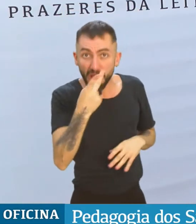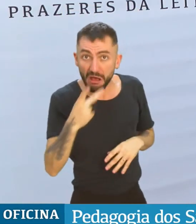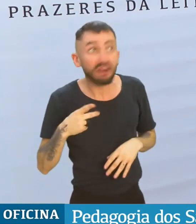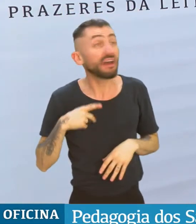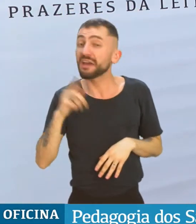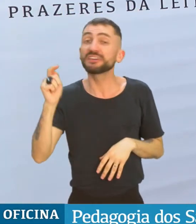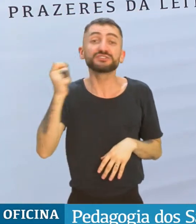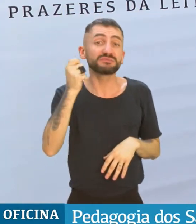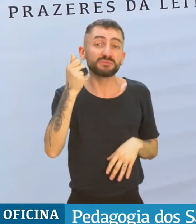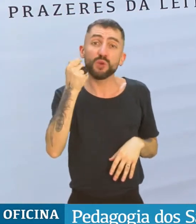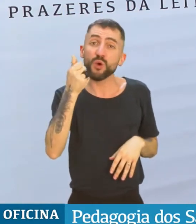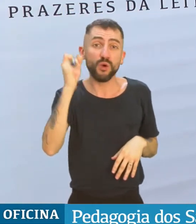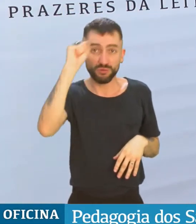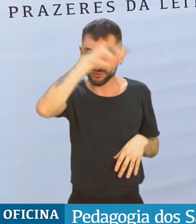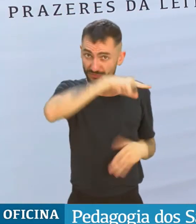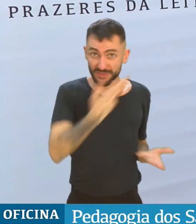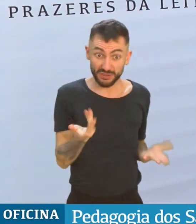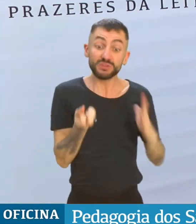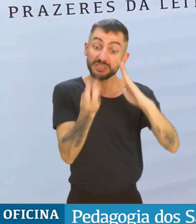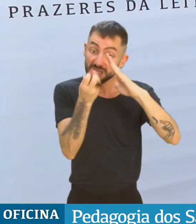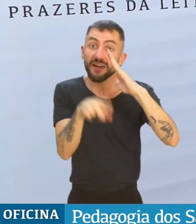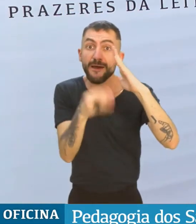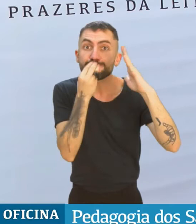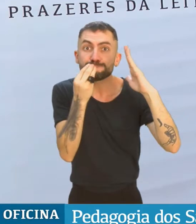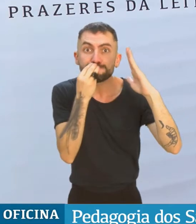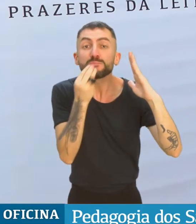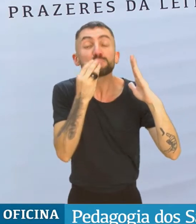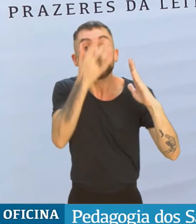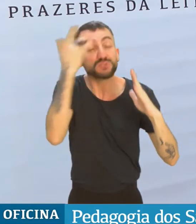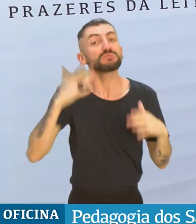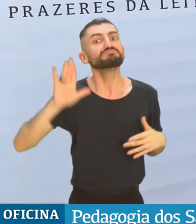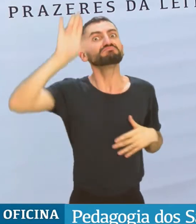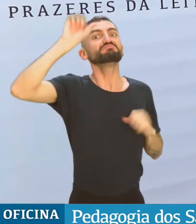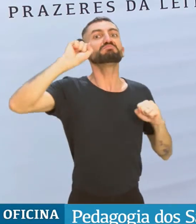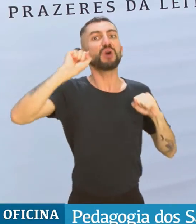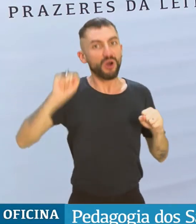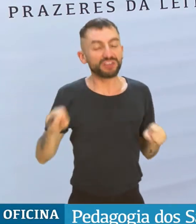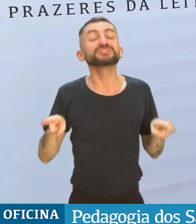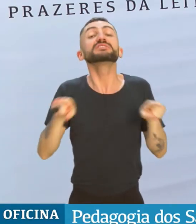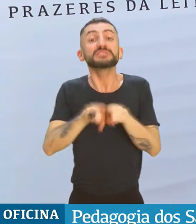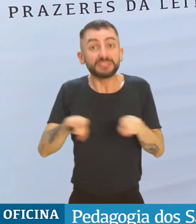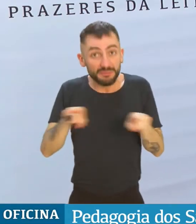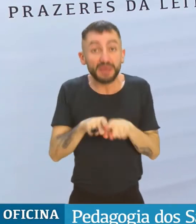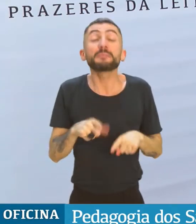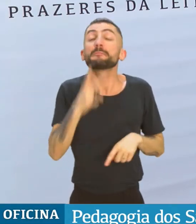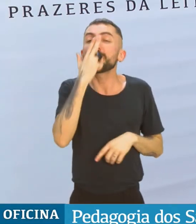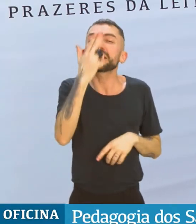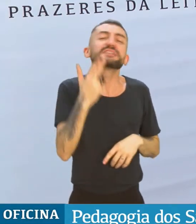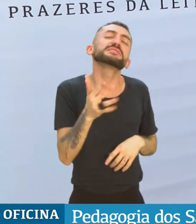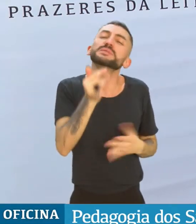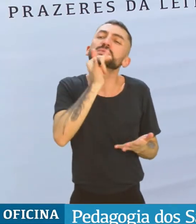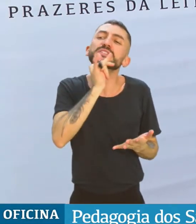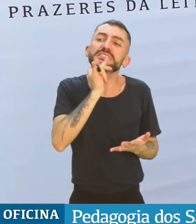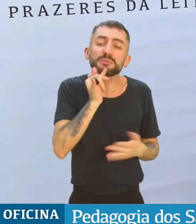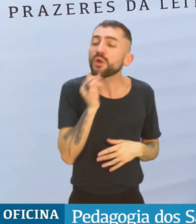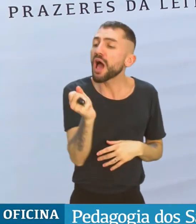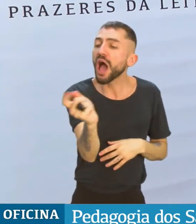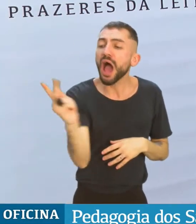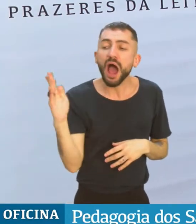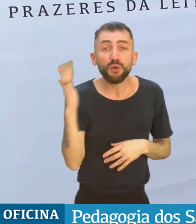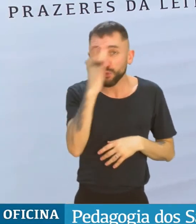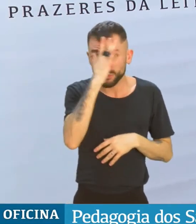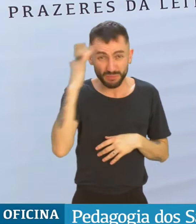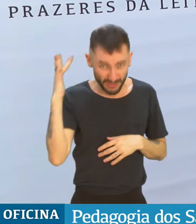momento. O sarau também é um momento de reforçar identidades, de você virar a chave da forma pela qual muitas